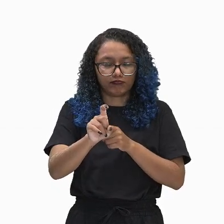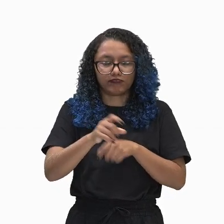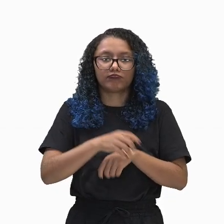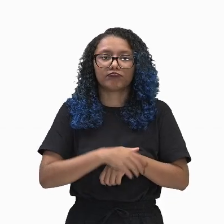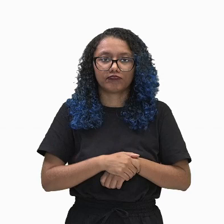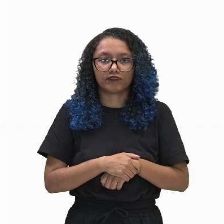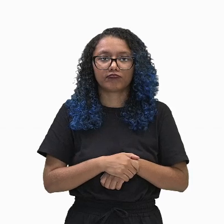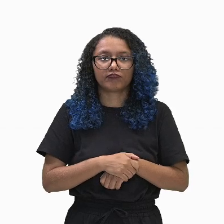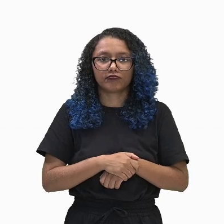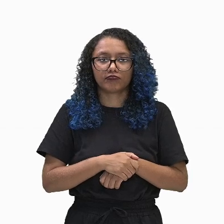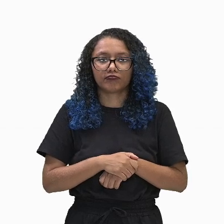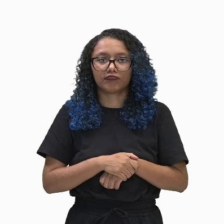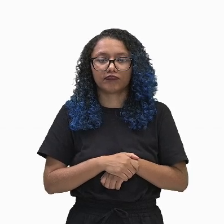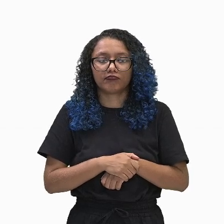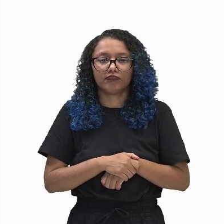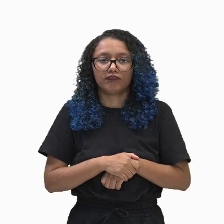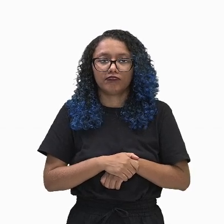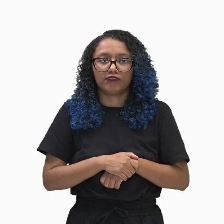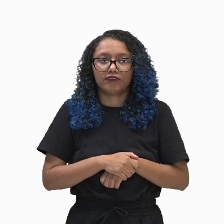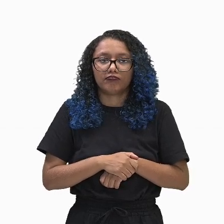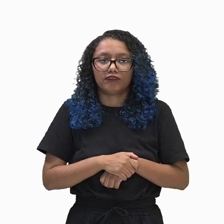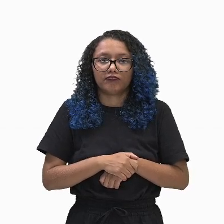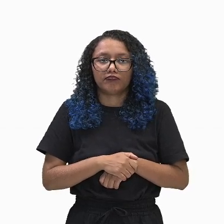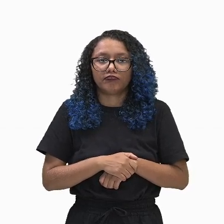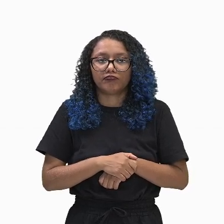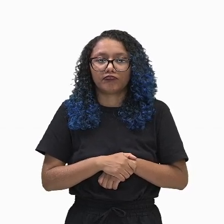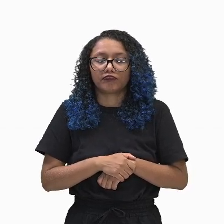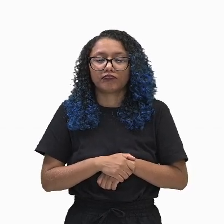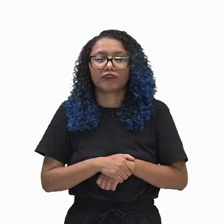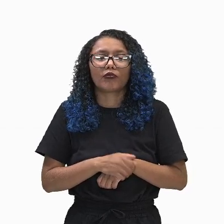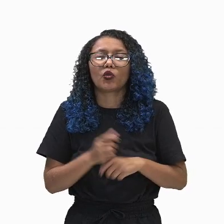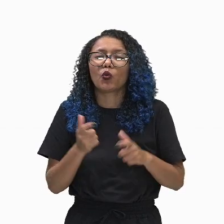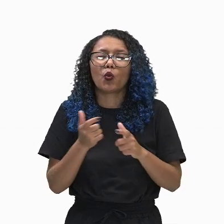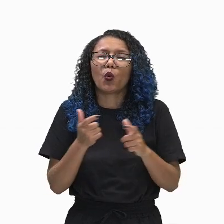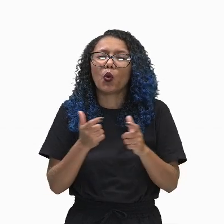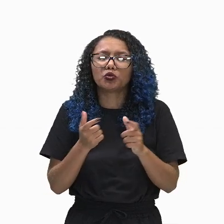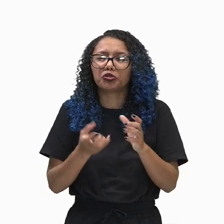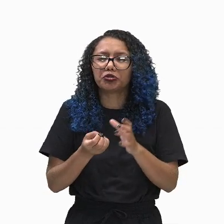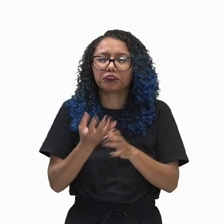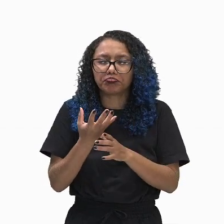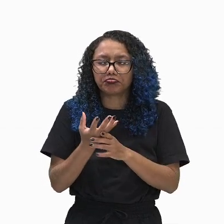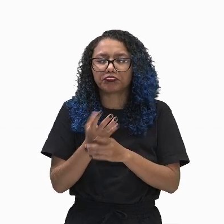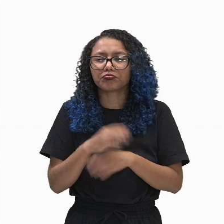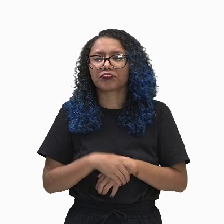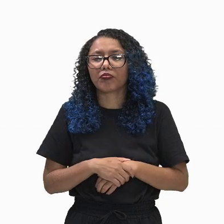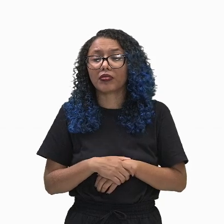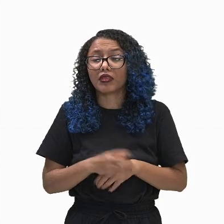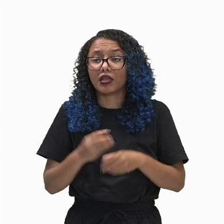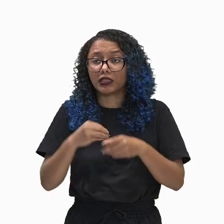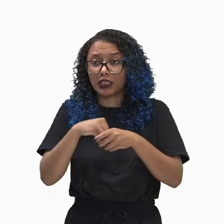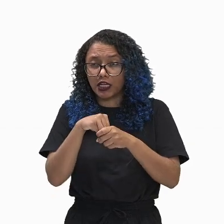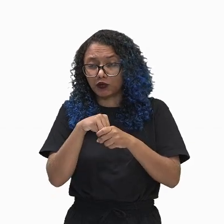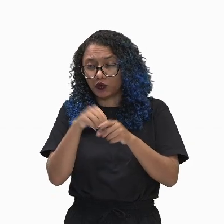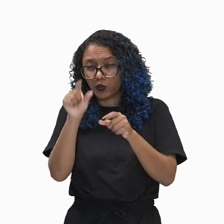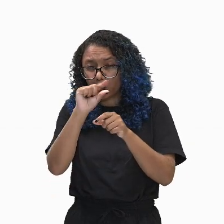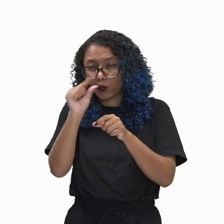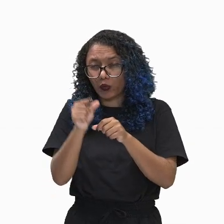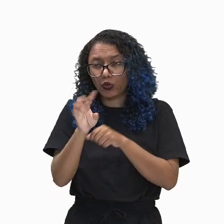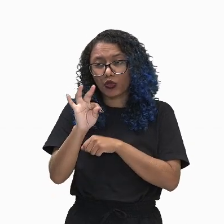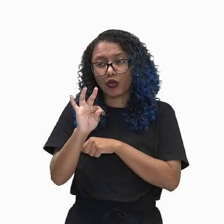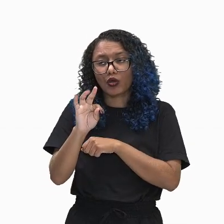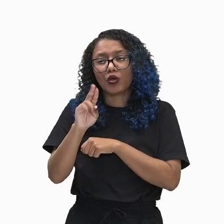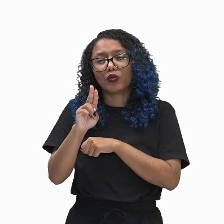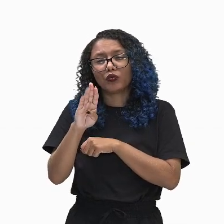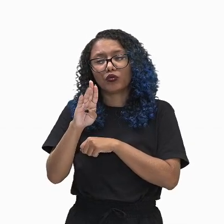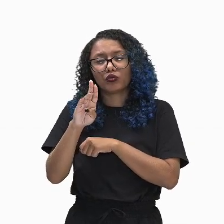eles têm ali uma produção lá nos túbulos seminíferos, tá? Nestes túbulos seminíferos, eles têm